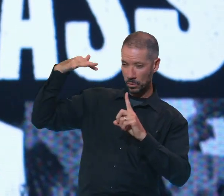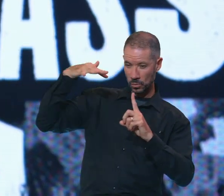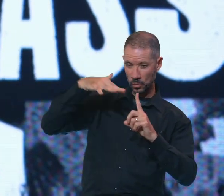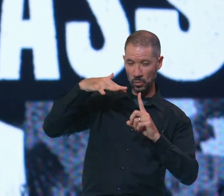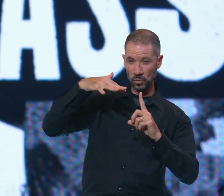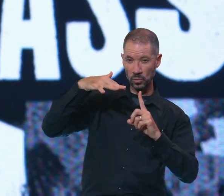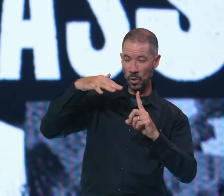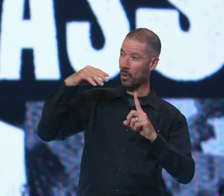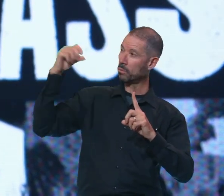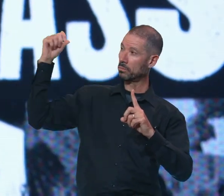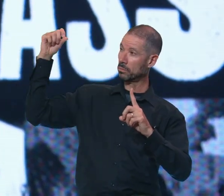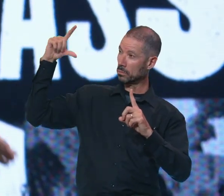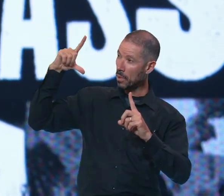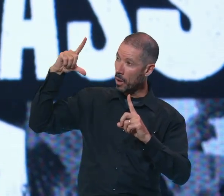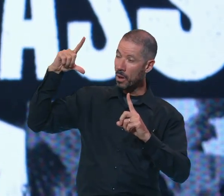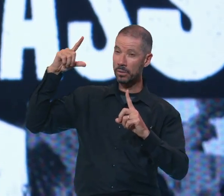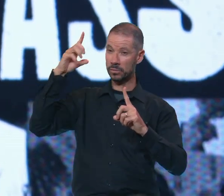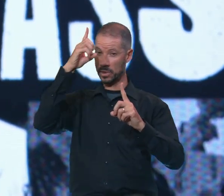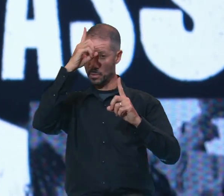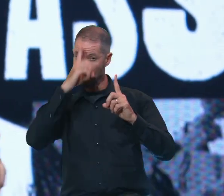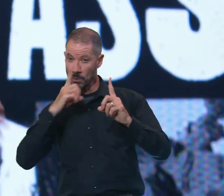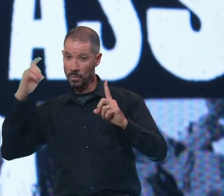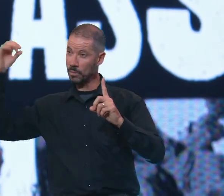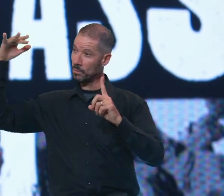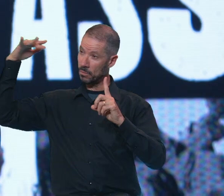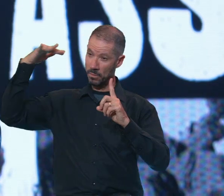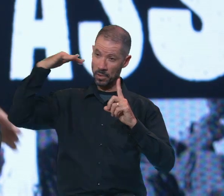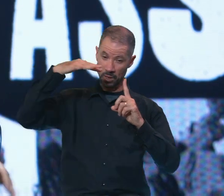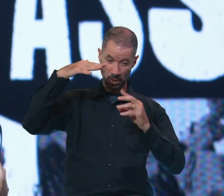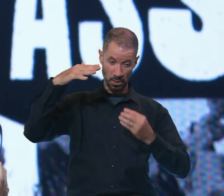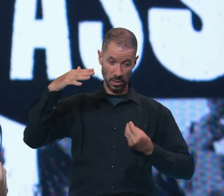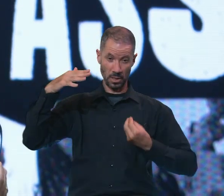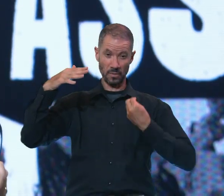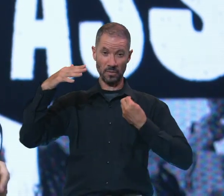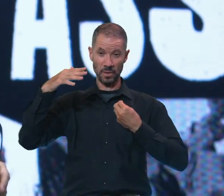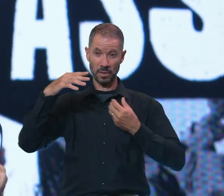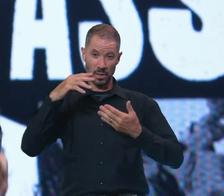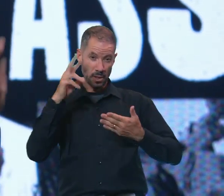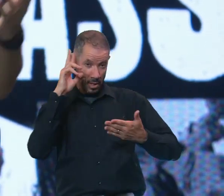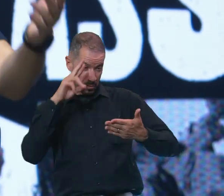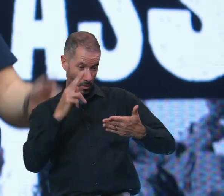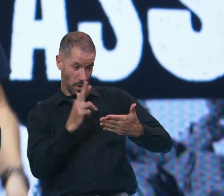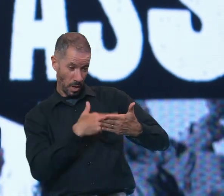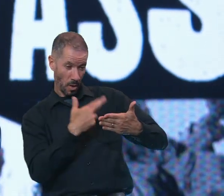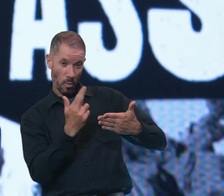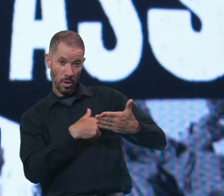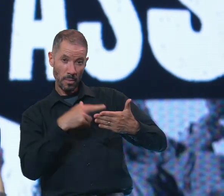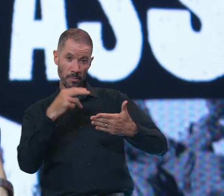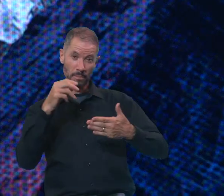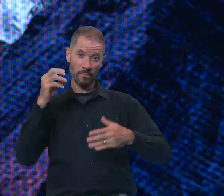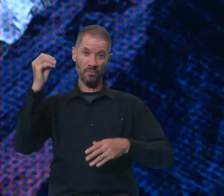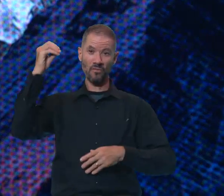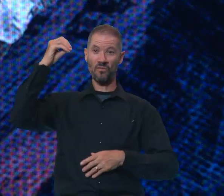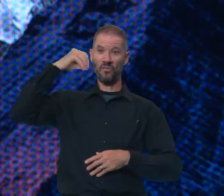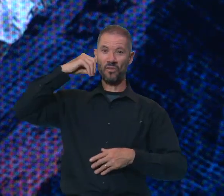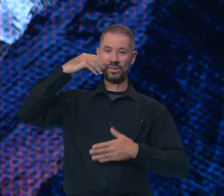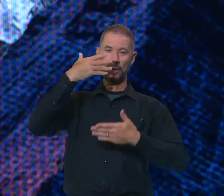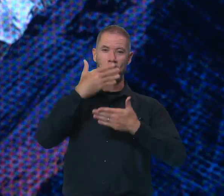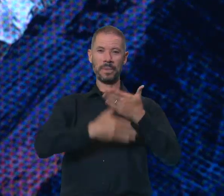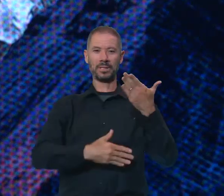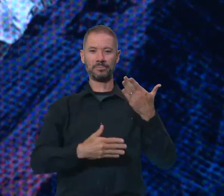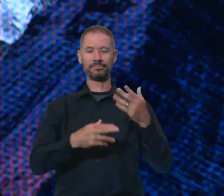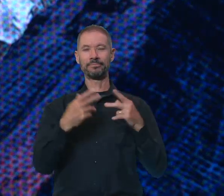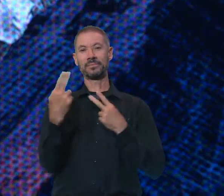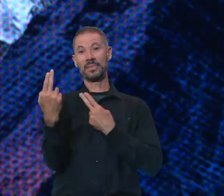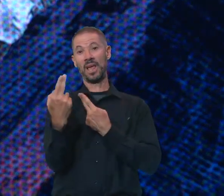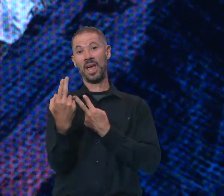o Sol, né, ou a luz amarela desse Sol que nós estamos nessa terra, nas histórias dos quadrinhos, ele perde a sua força. É igualzinho eu e você,